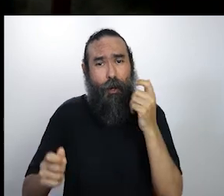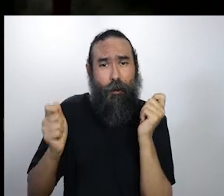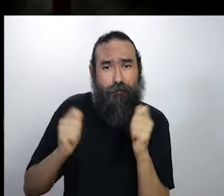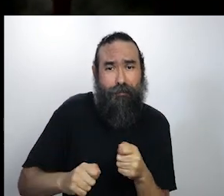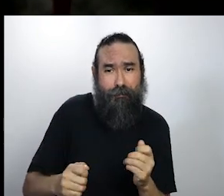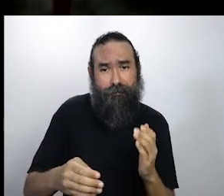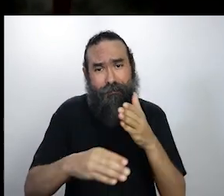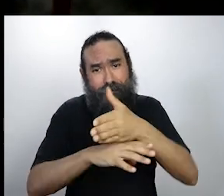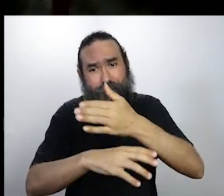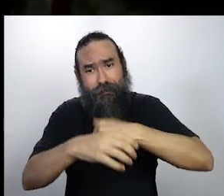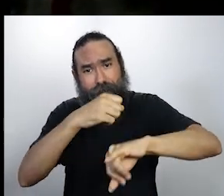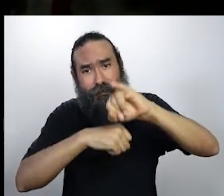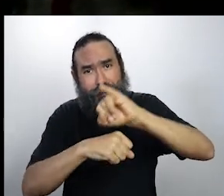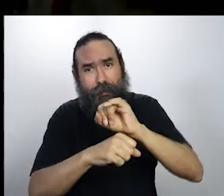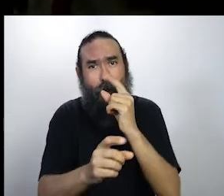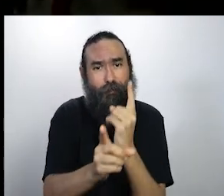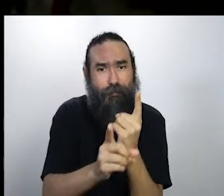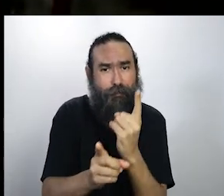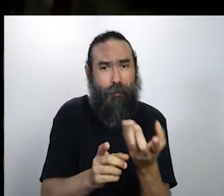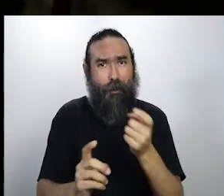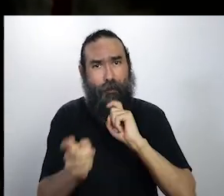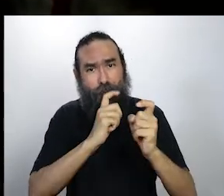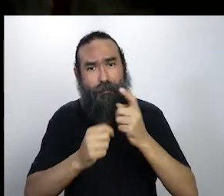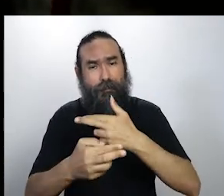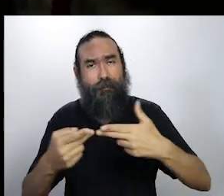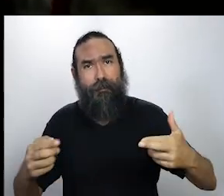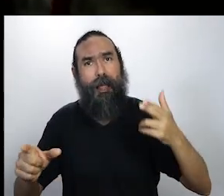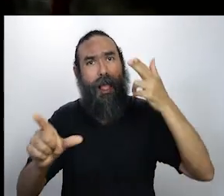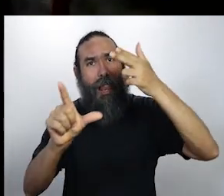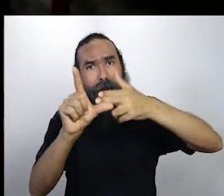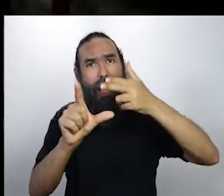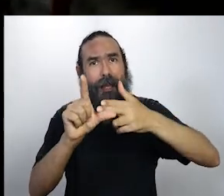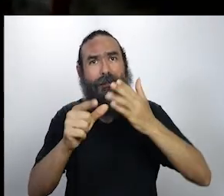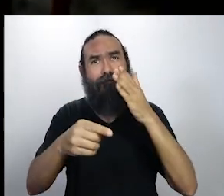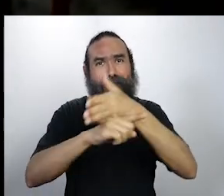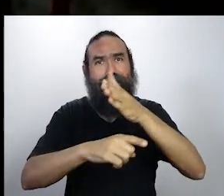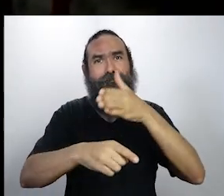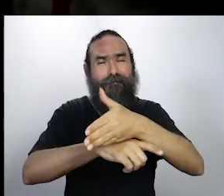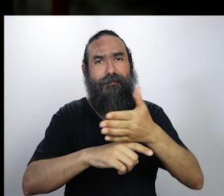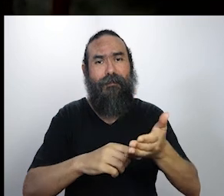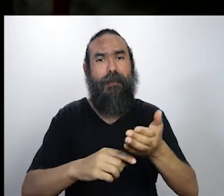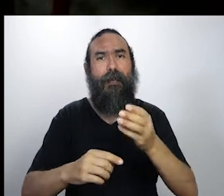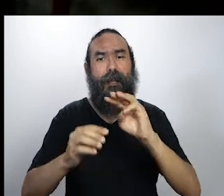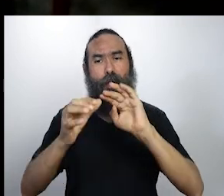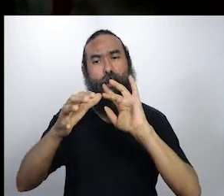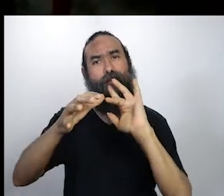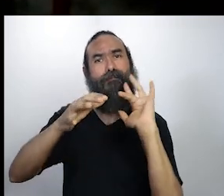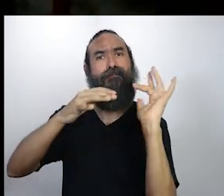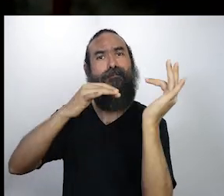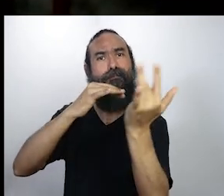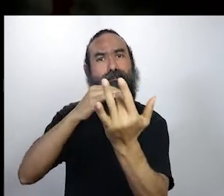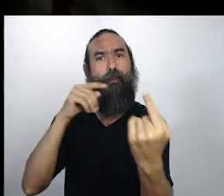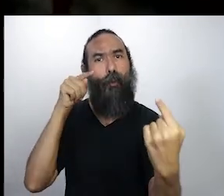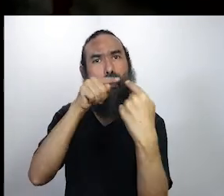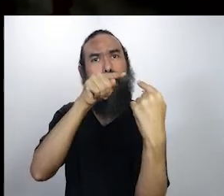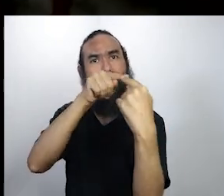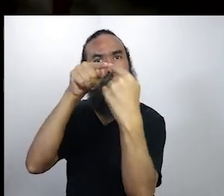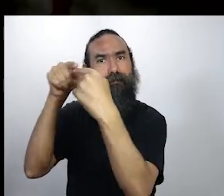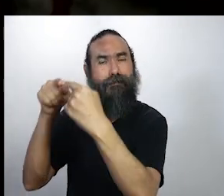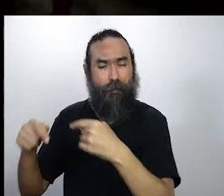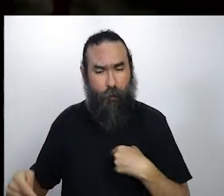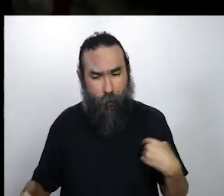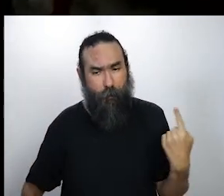diversos espaços dentro dessas redes comunicacionais. A gente está demarcando essas telas na área da comunicação e levando ainda, tendo